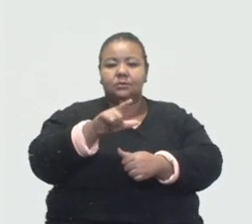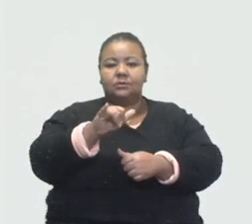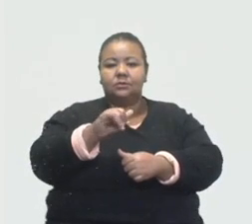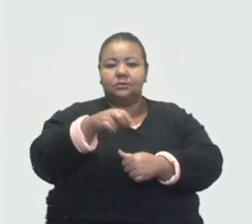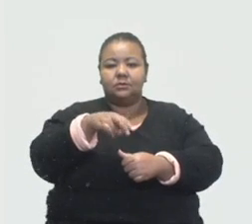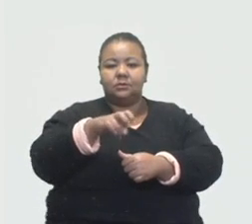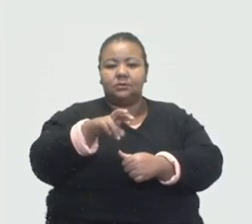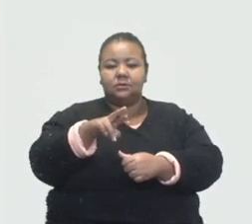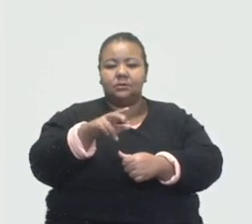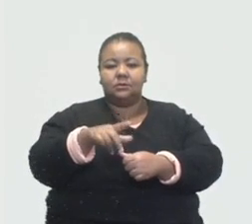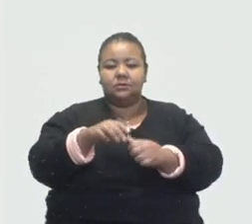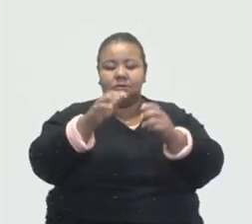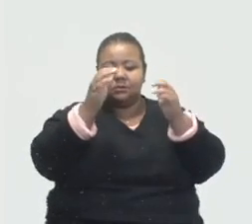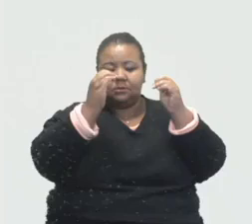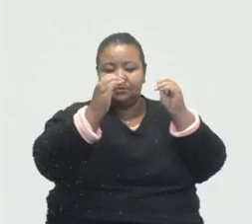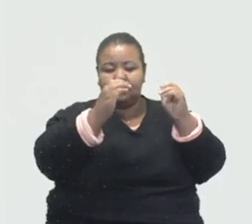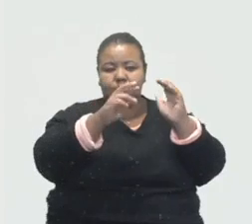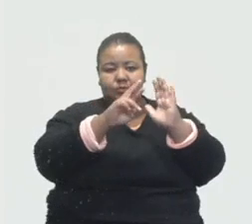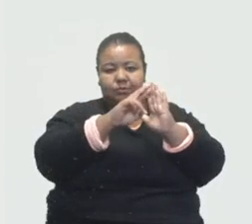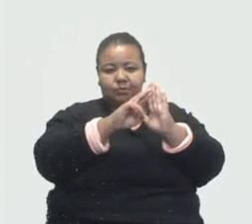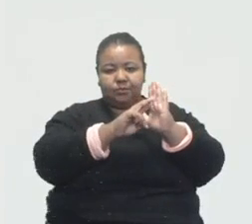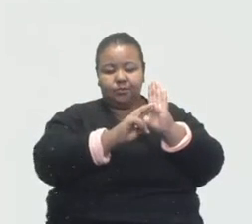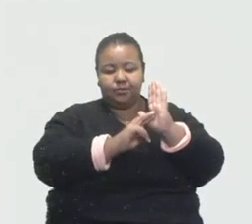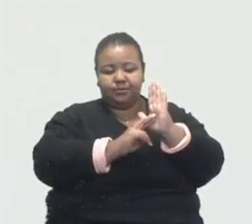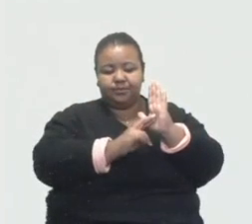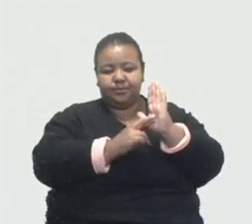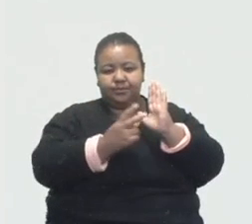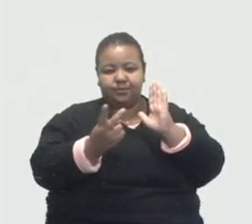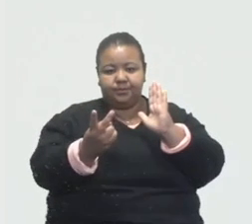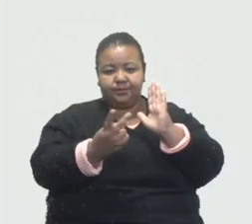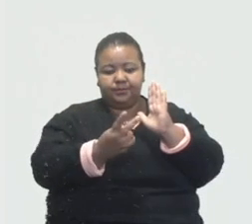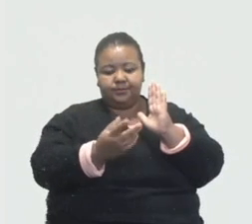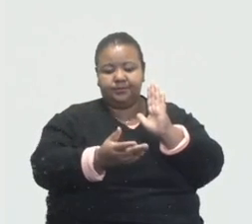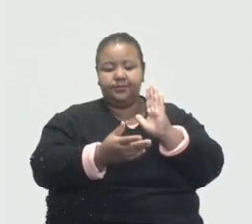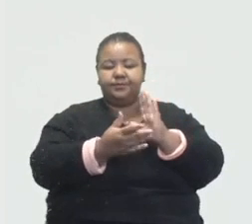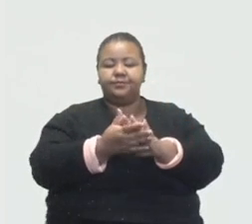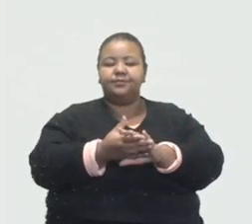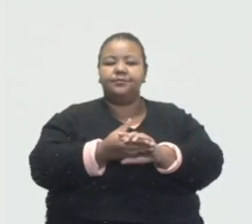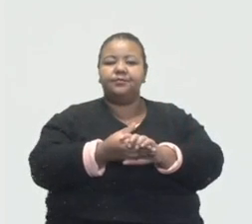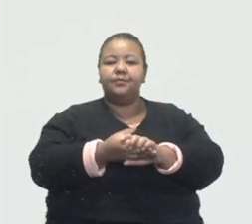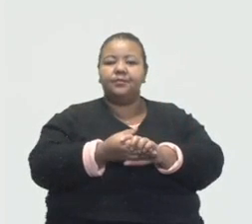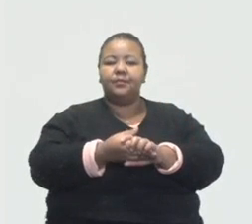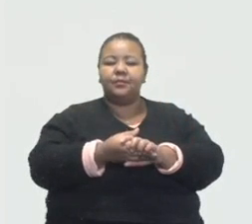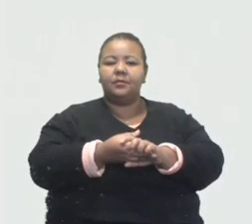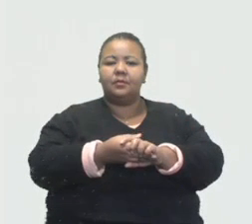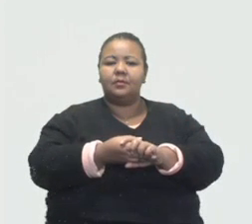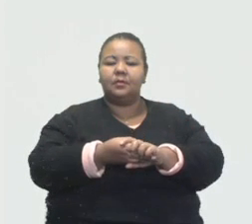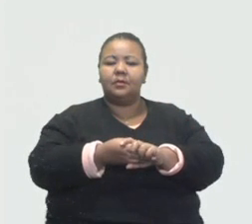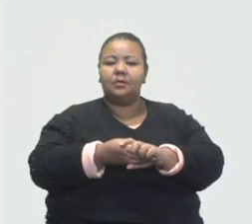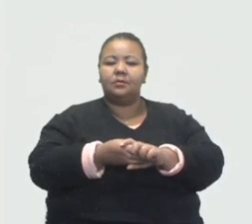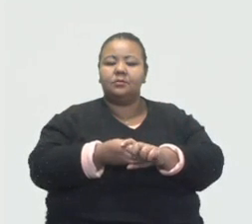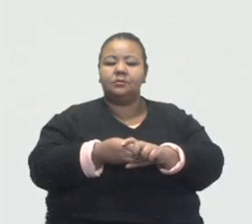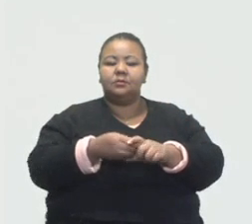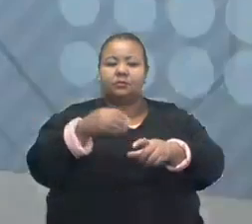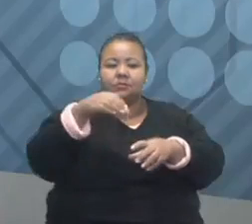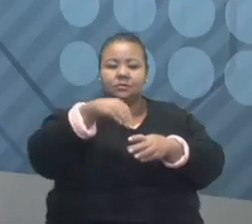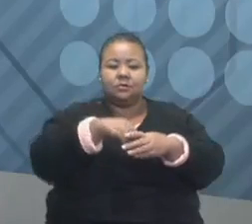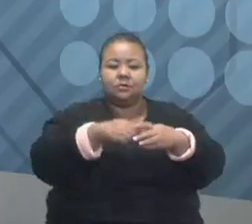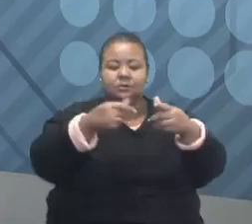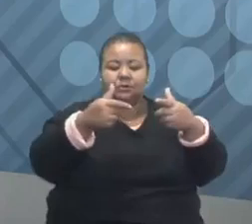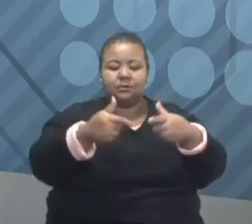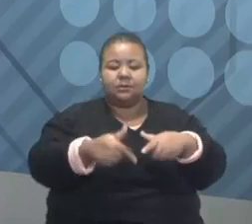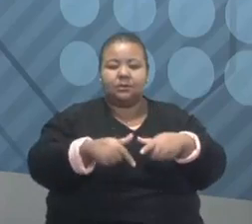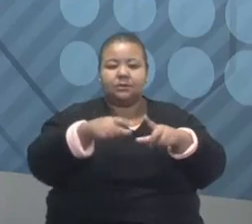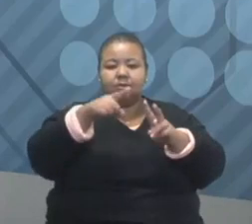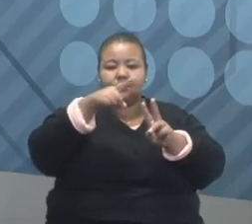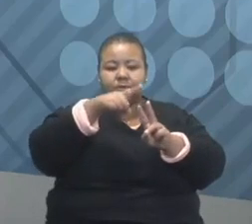ser satisfeitas estas duas condições. Então, como assim o espaço vetorial, do mesmo modo, para